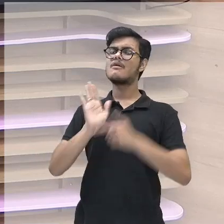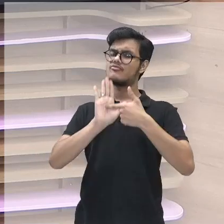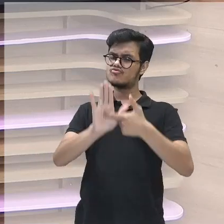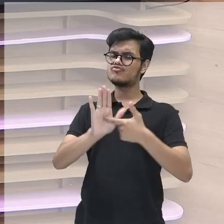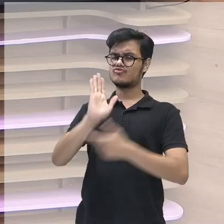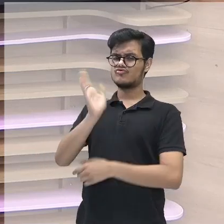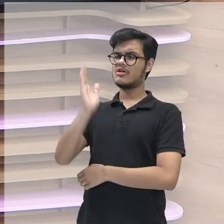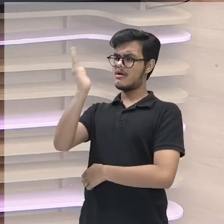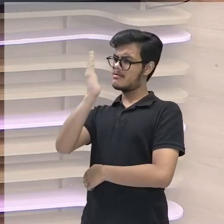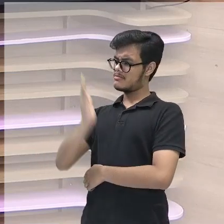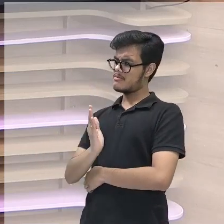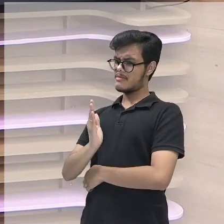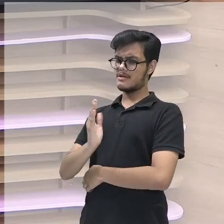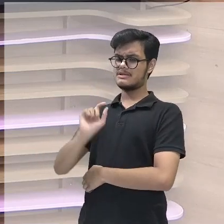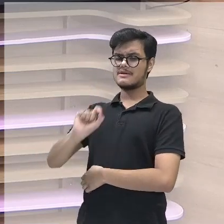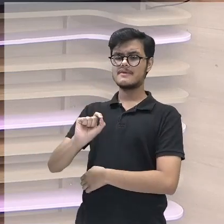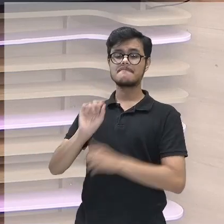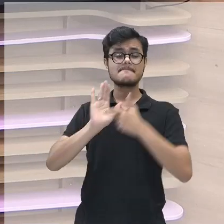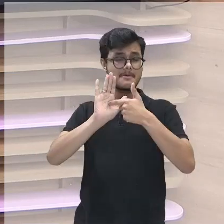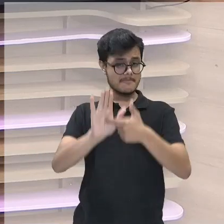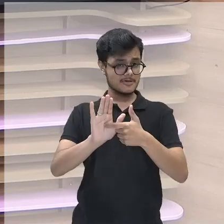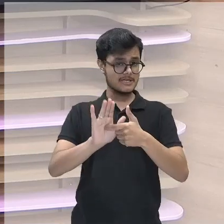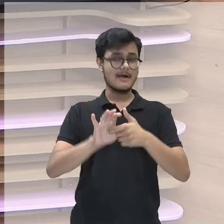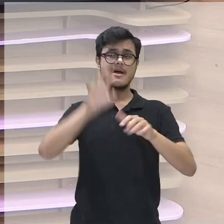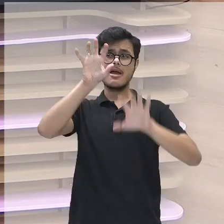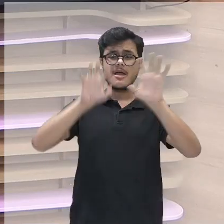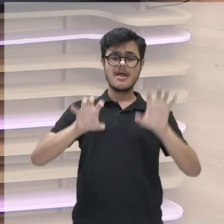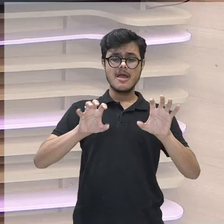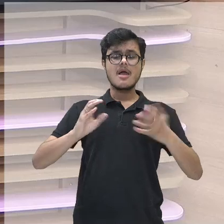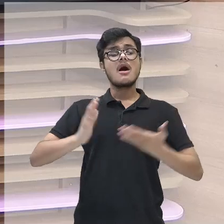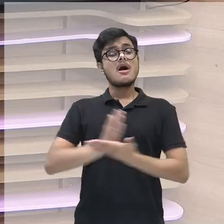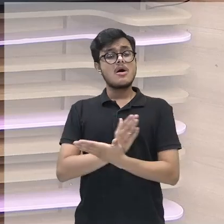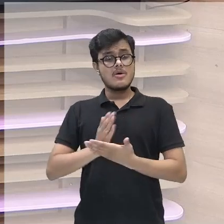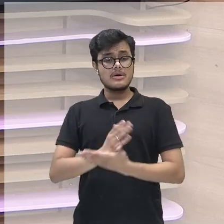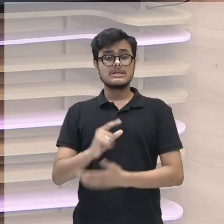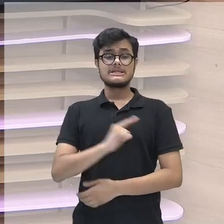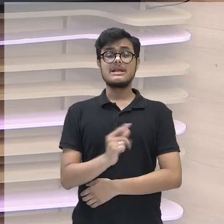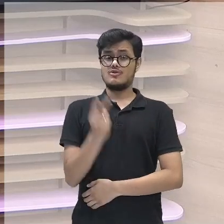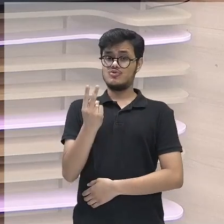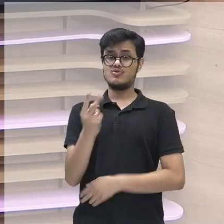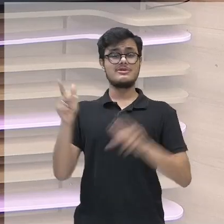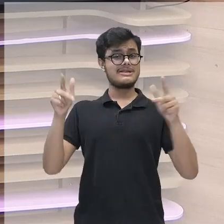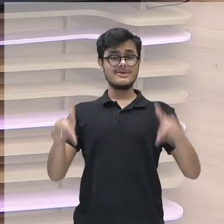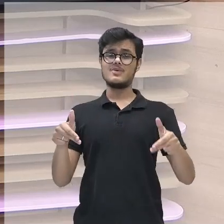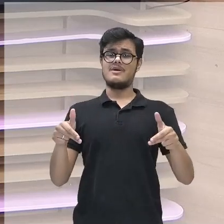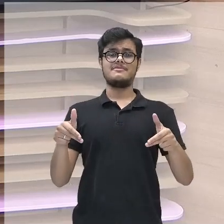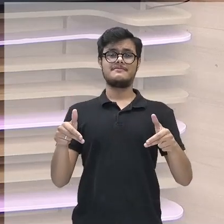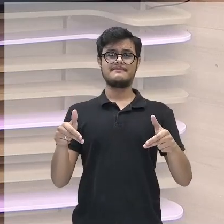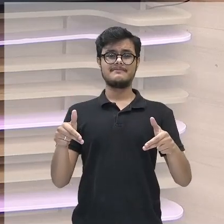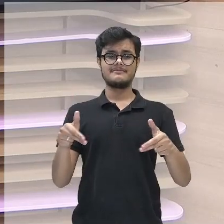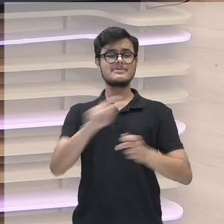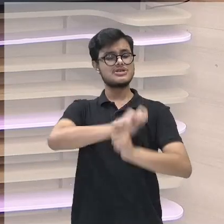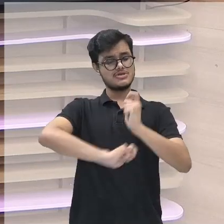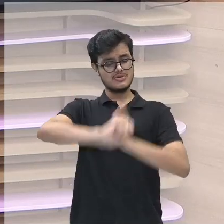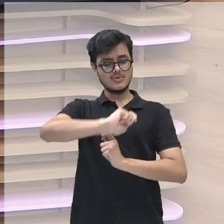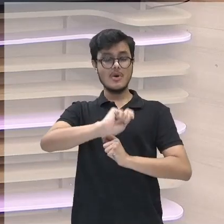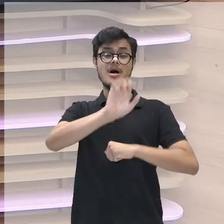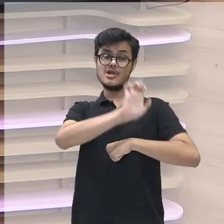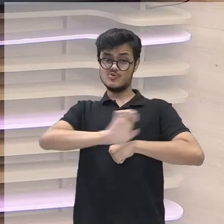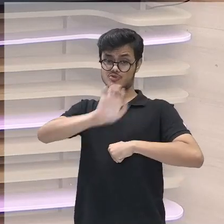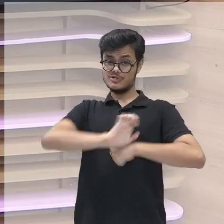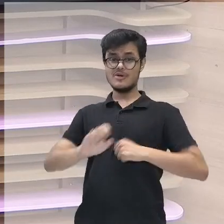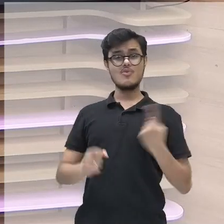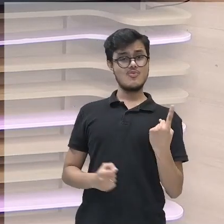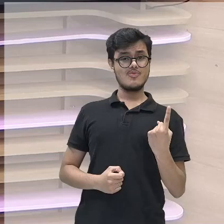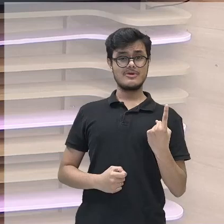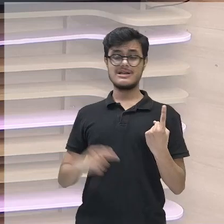pouquinho. Algumas regiões, elas estão inseridas em 2 regiões geoeconômicas. Um estado, ele